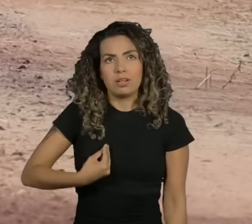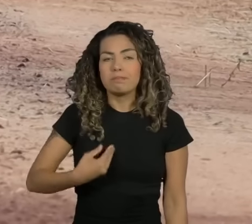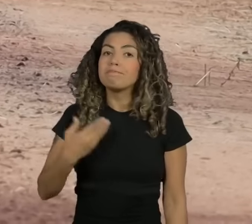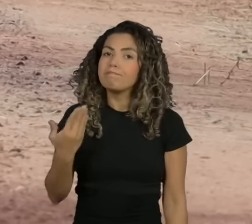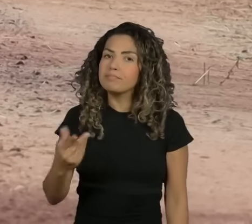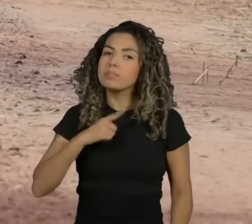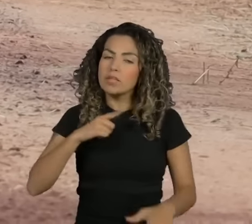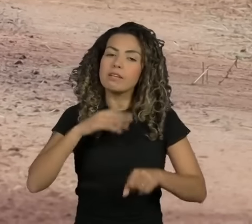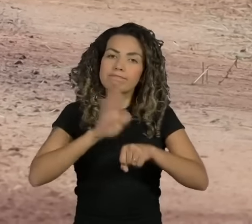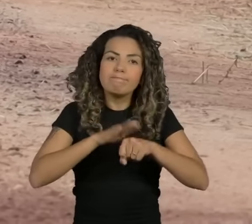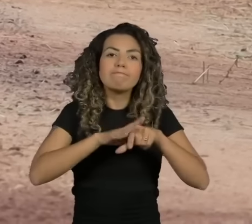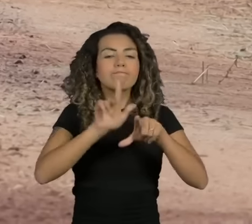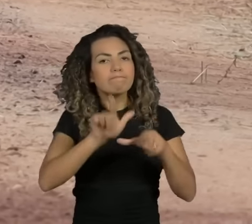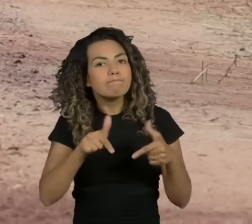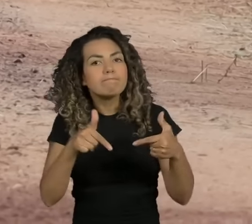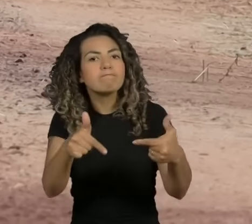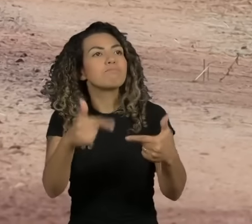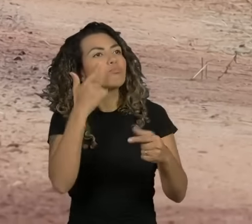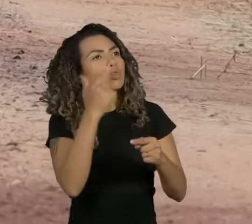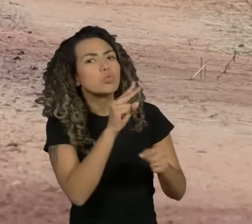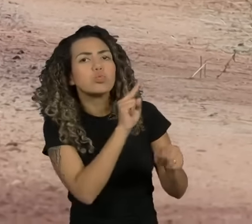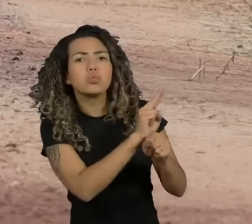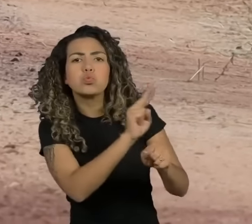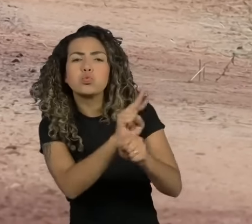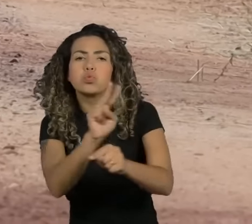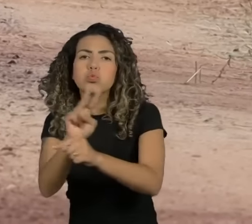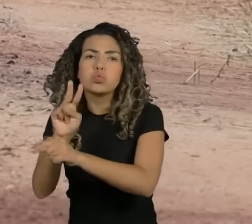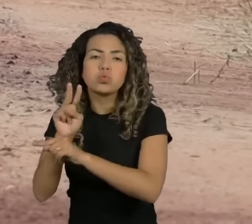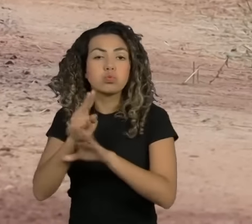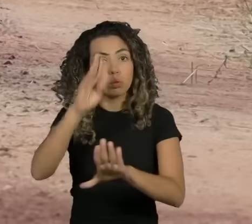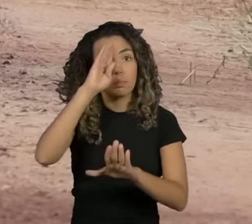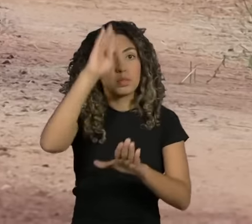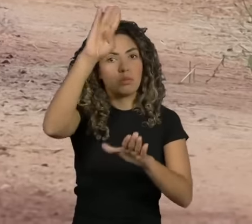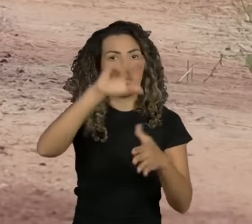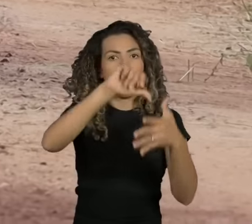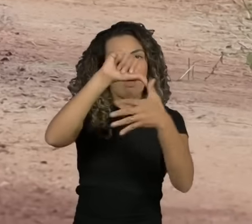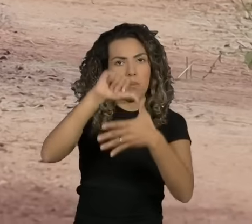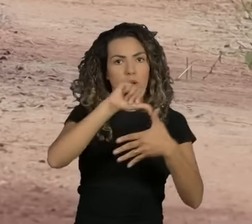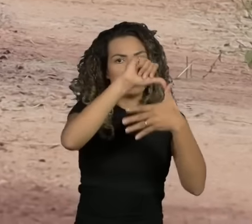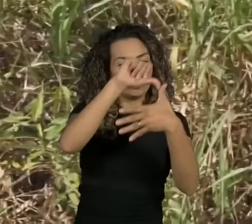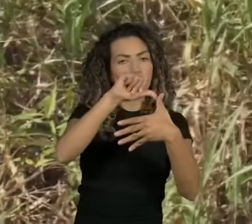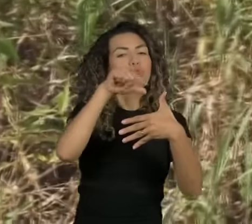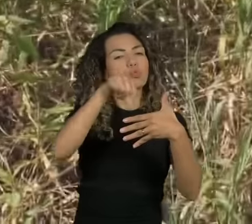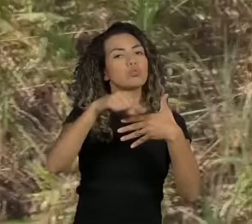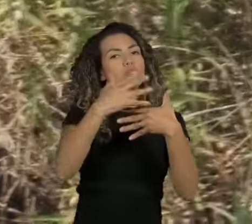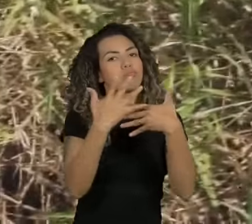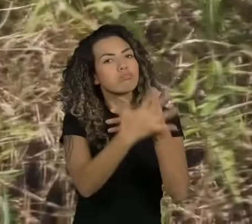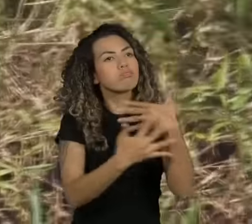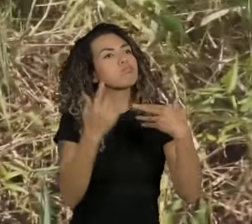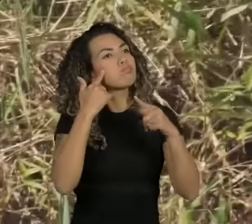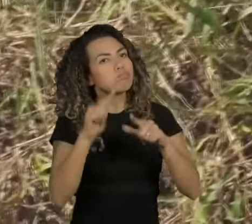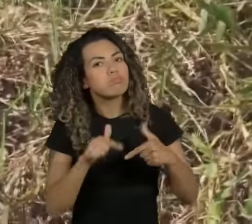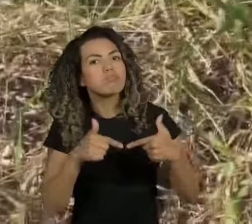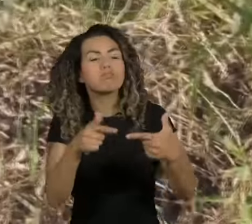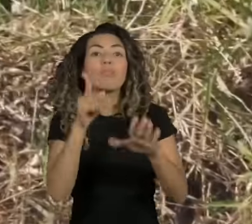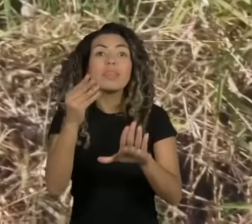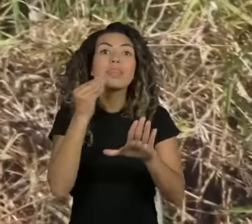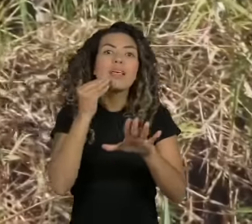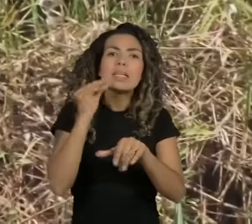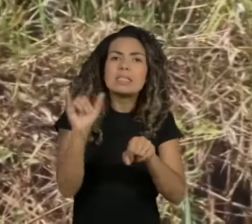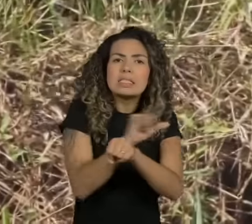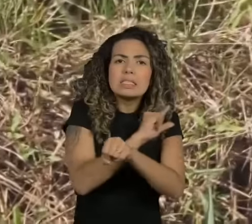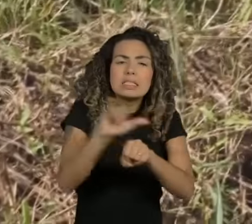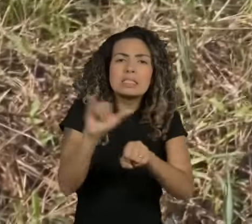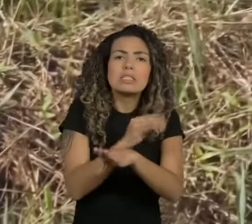Uma iniciativa de conservação sem precedentes na América do Sul pretende criar um corredor de biodiversidade para